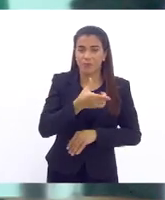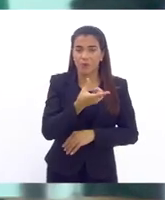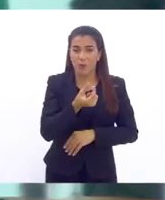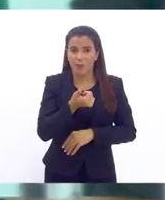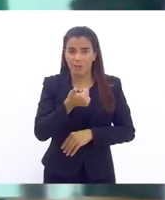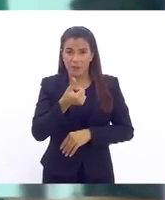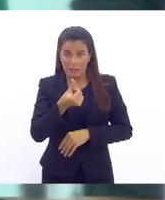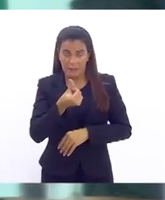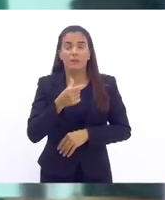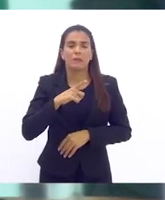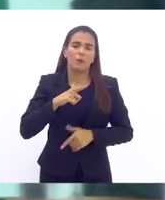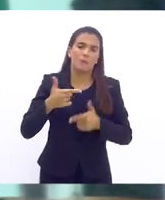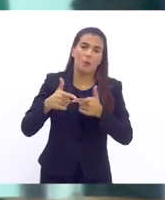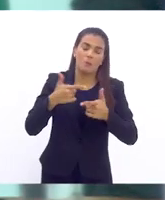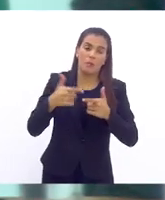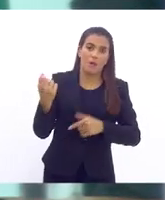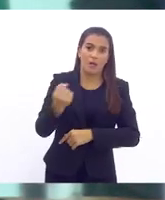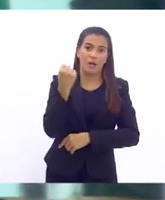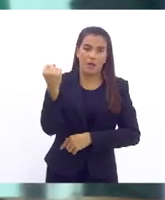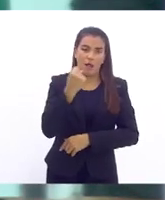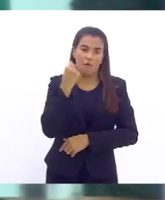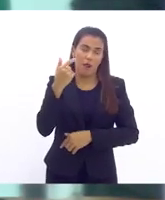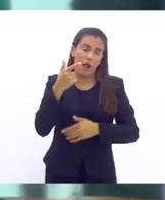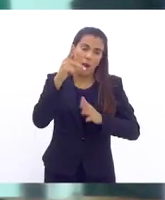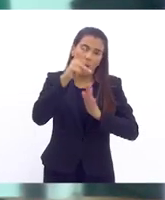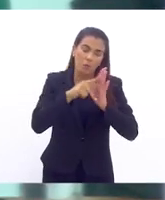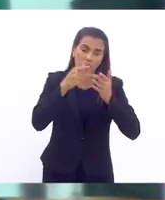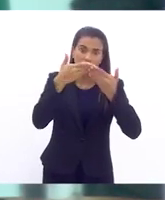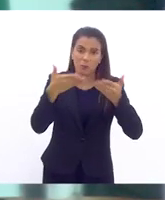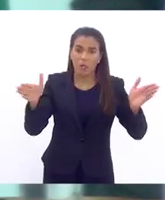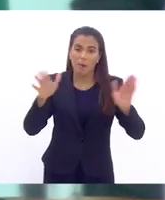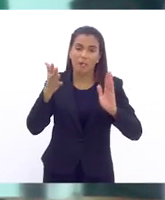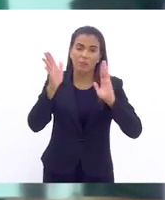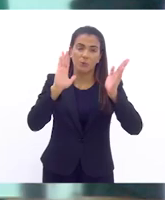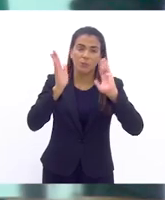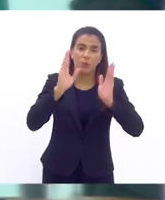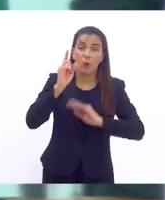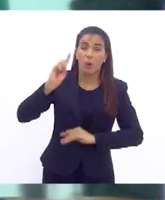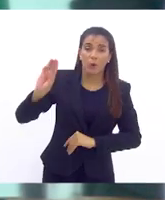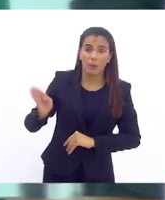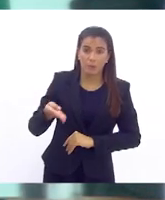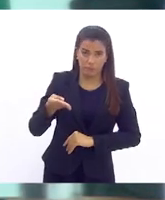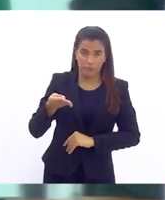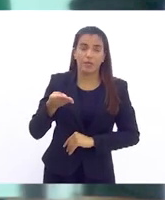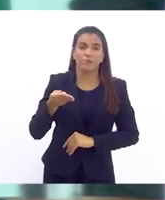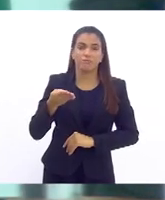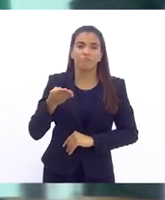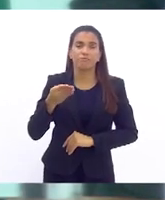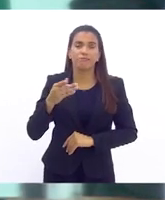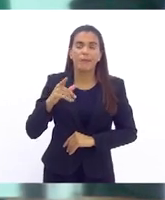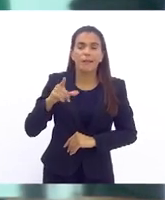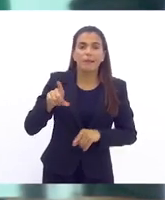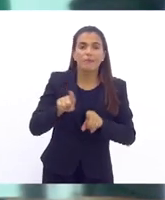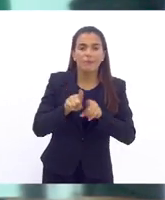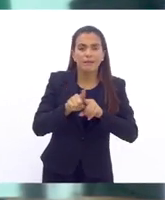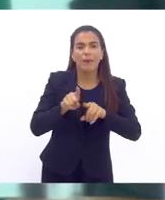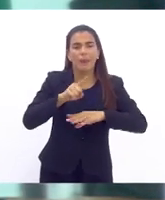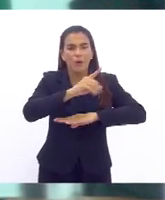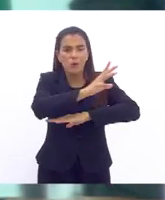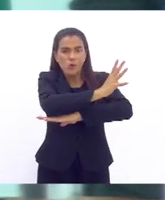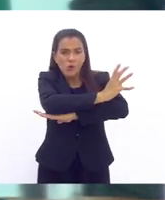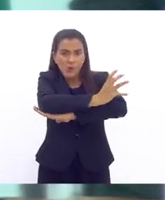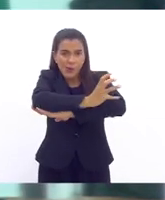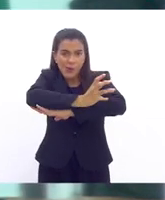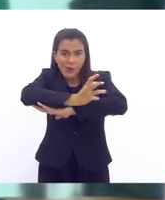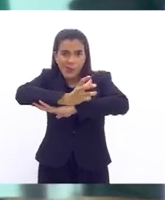um problema sério Ali era um projeto muito mais amplico na ordem de 1 bilhão aonde aumentava mole de praia você aumentava em bocadura que tinha